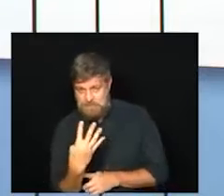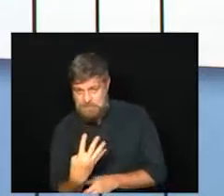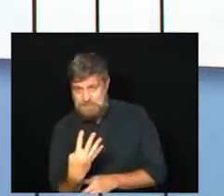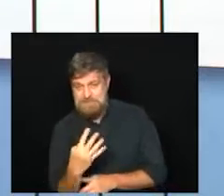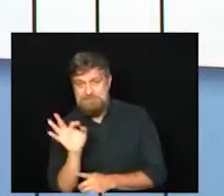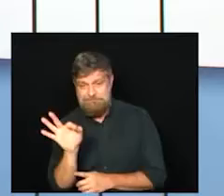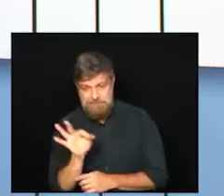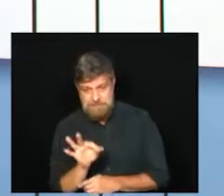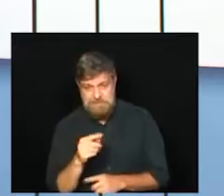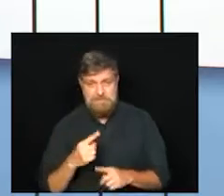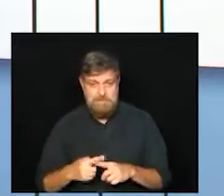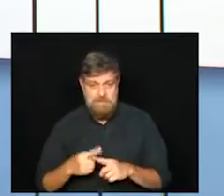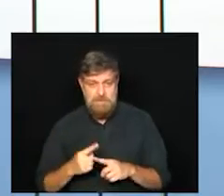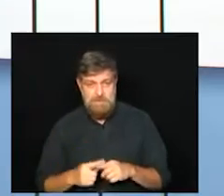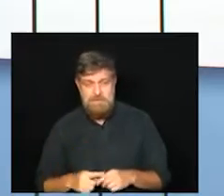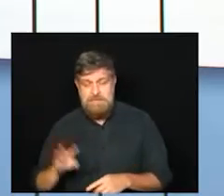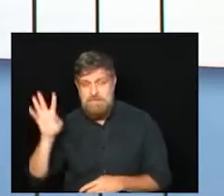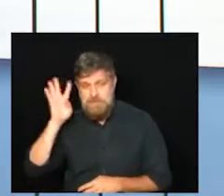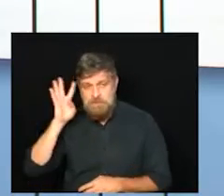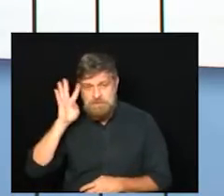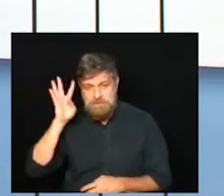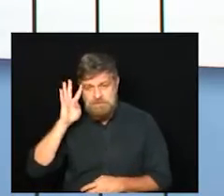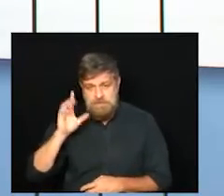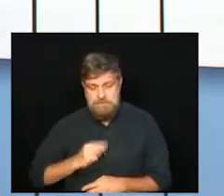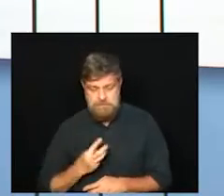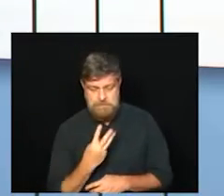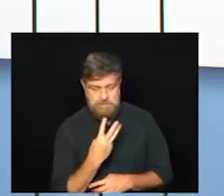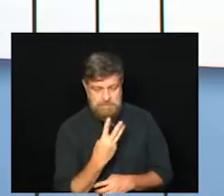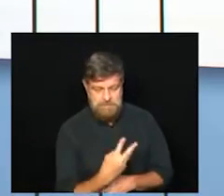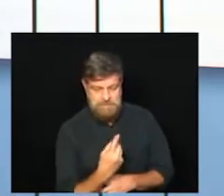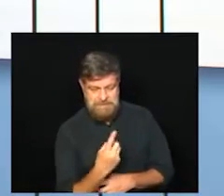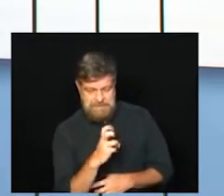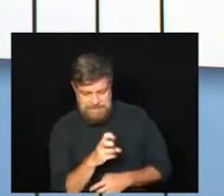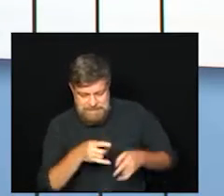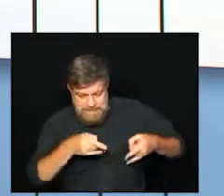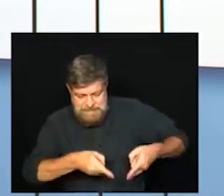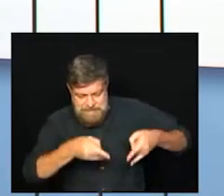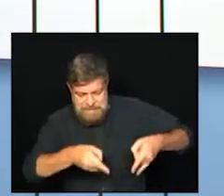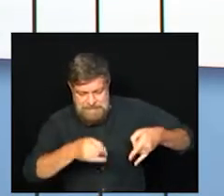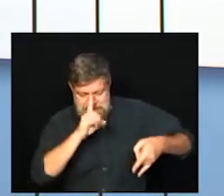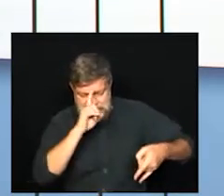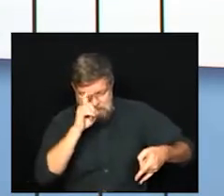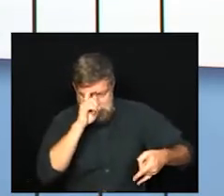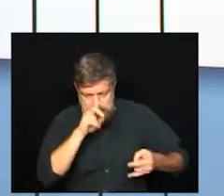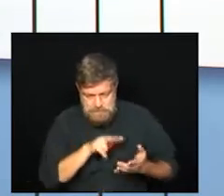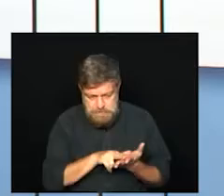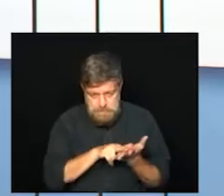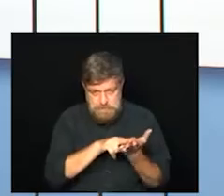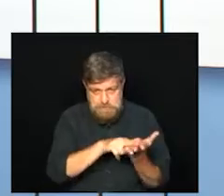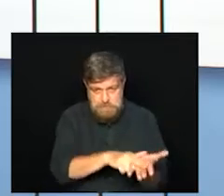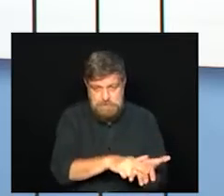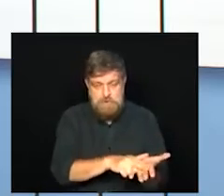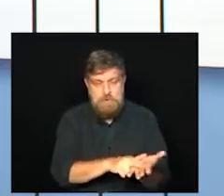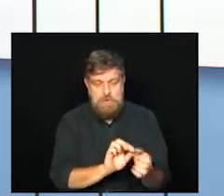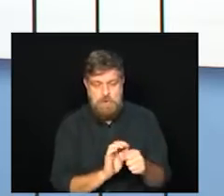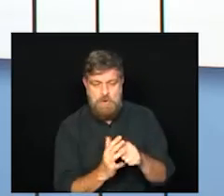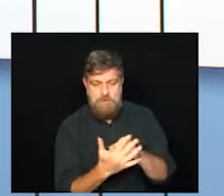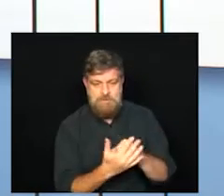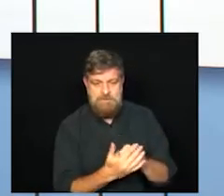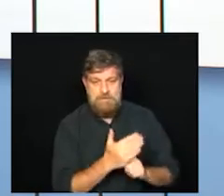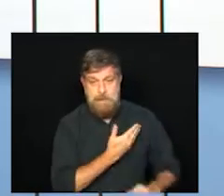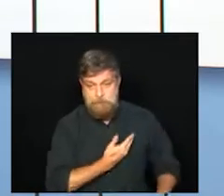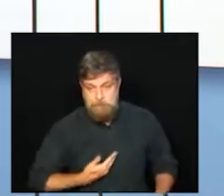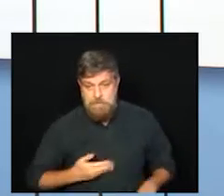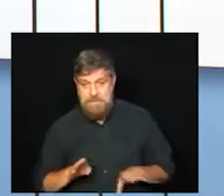77,14%, porque nesta quarta-feira, dos 315 leitos de UTI Covid nas redes pública e